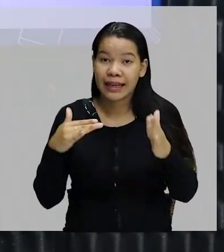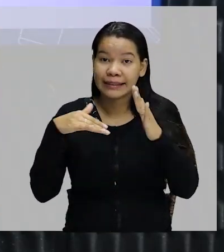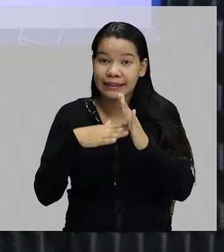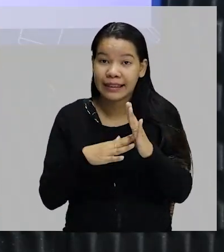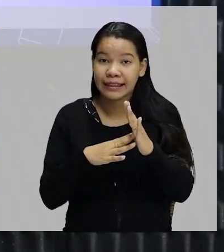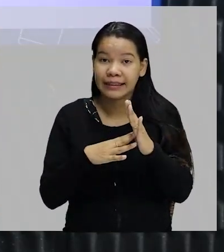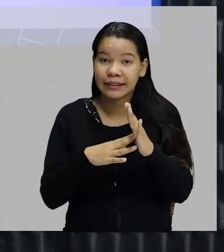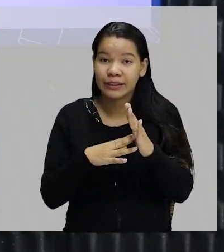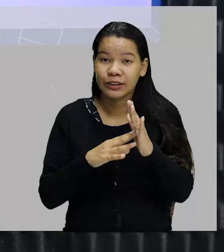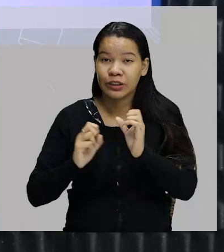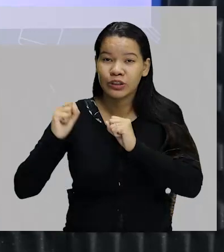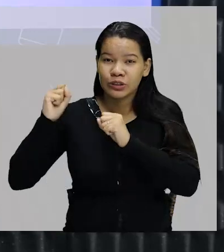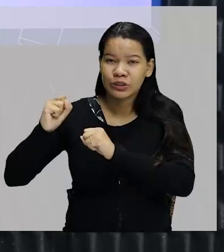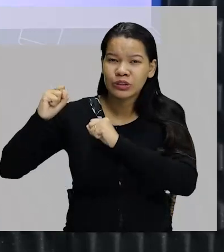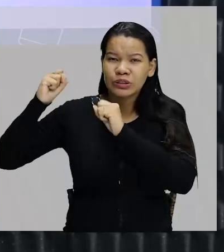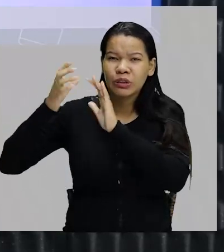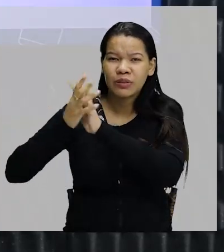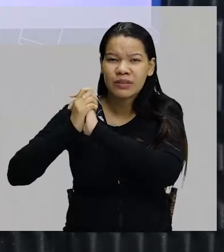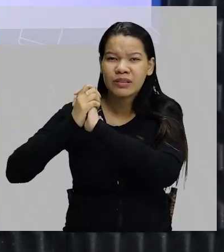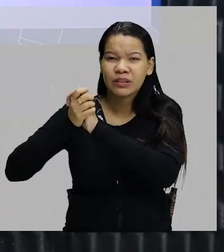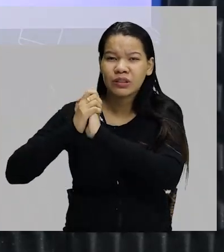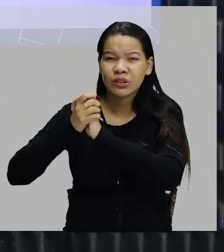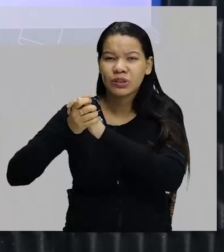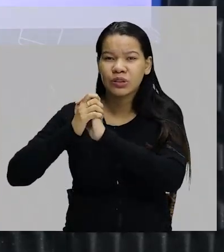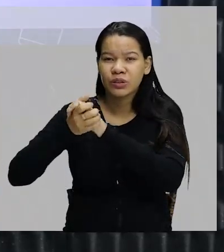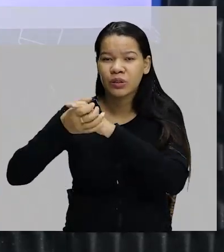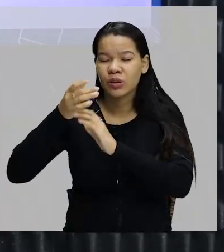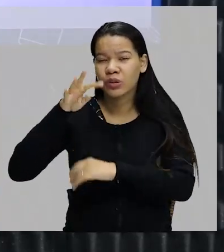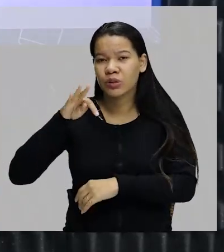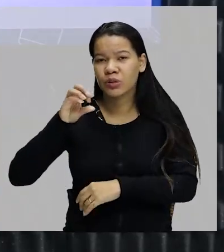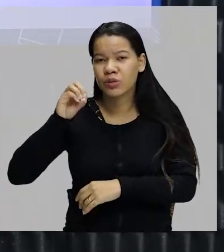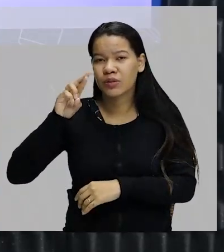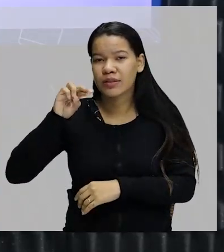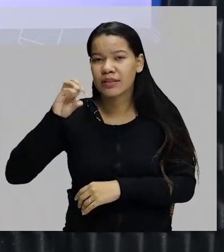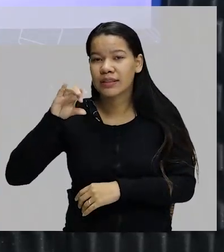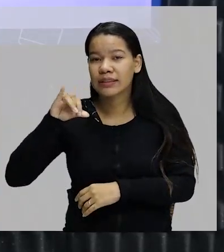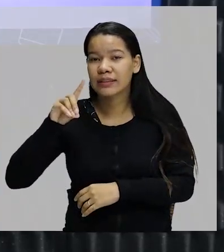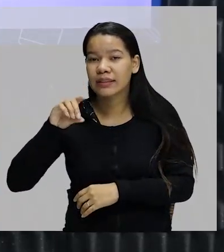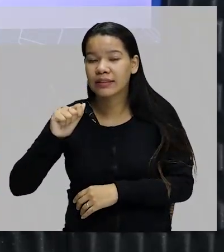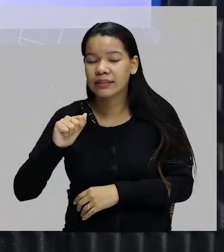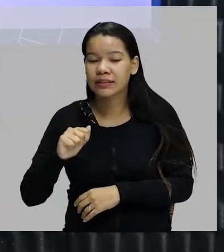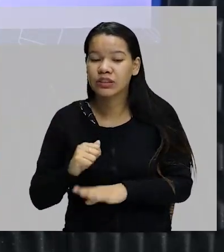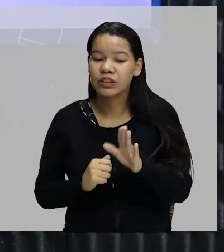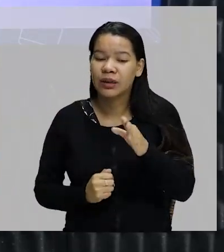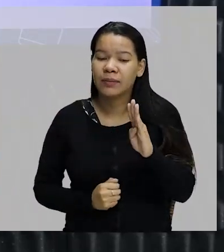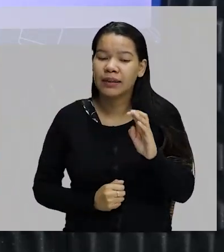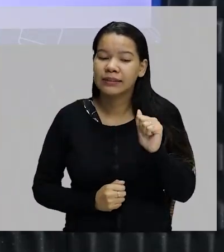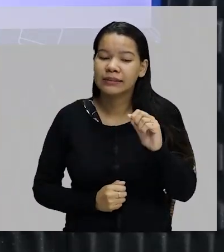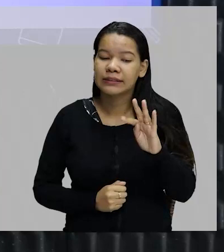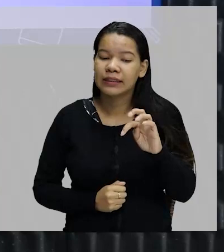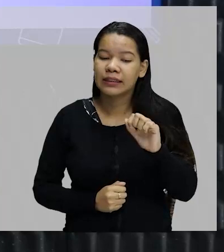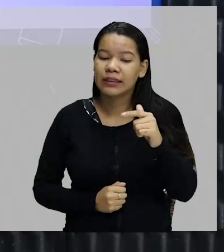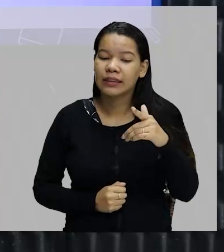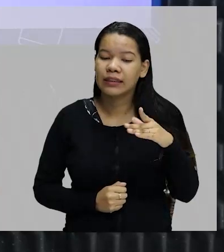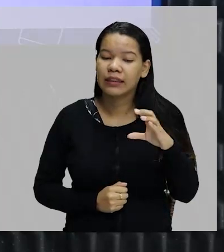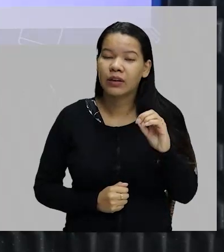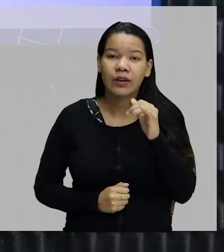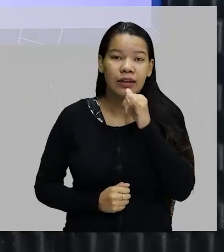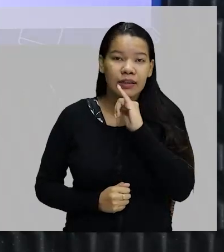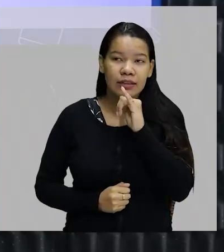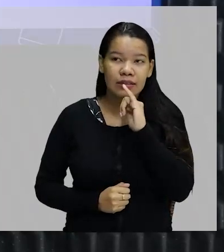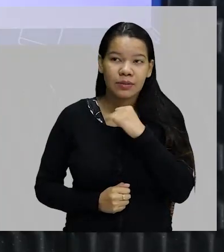Também são chamados de torcedores, aquele pessoal que curte acompanhar o seu boi. Batalhão, porque, por exemplo, nós iremos chegar daqui a pouco